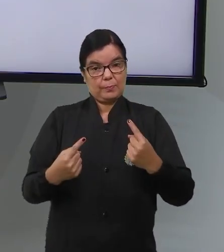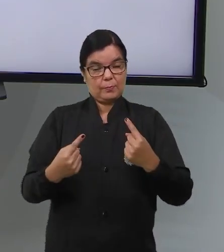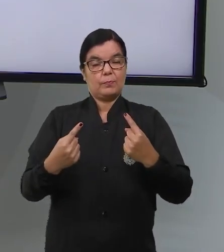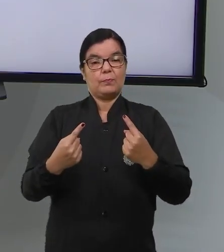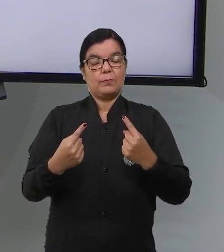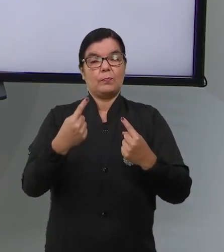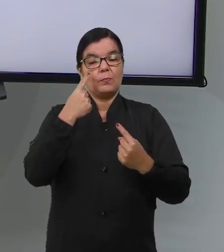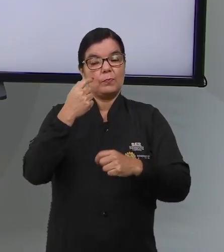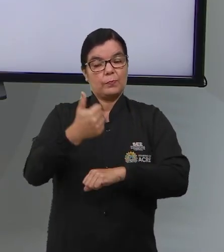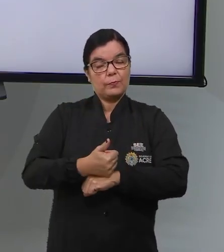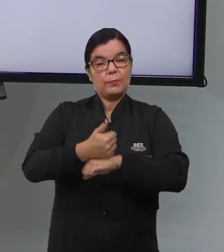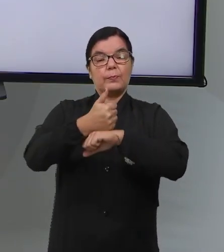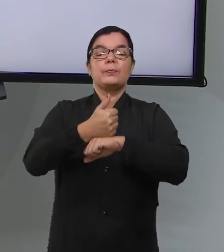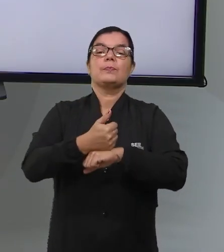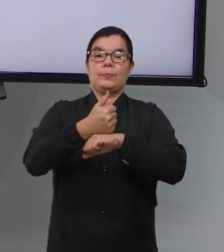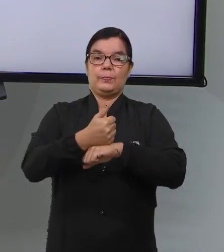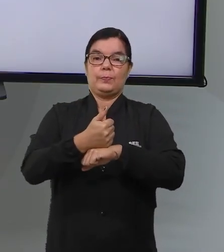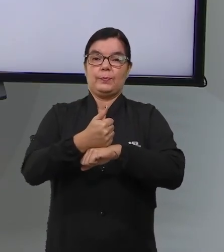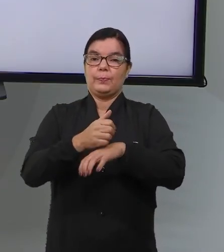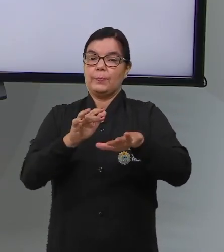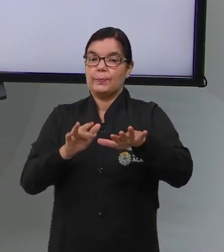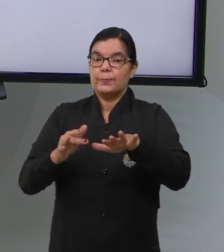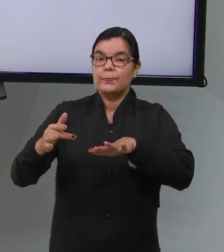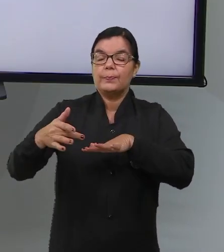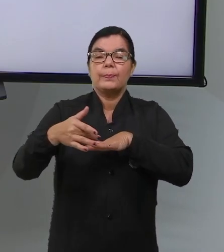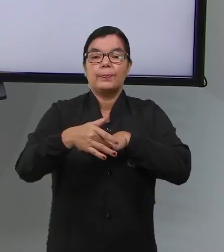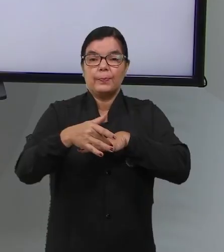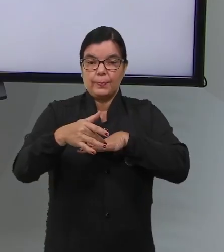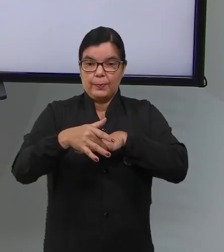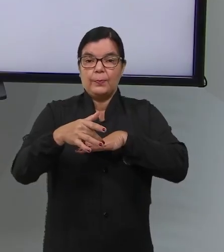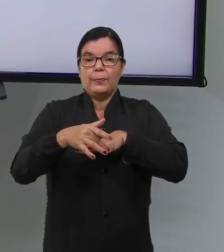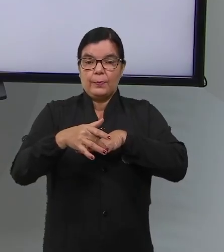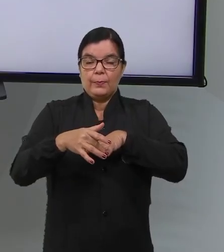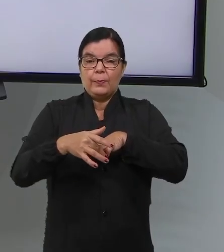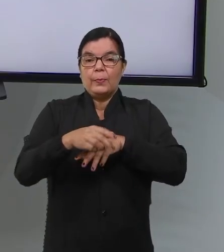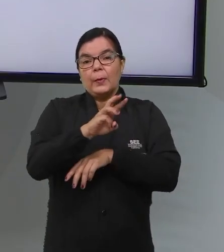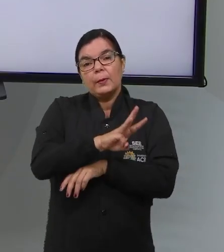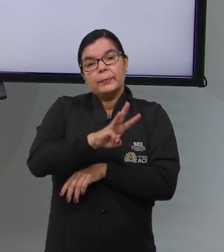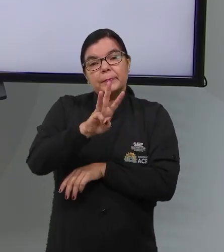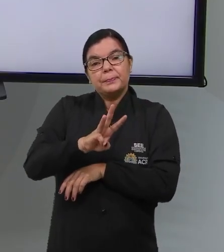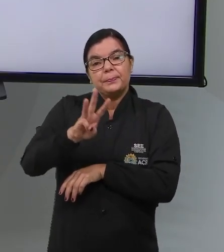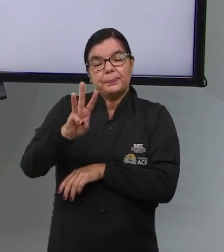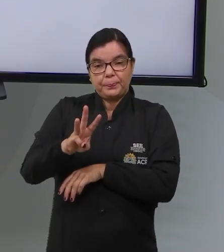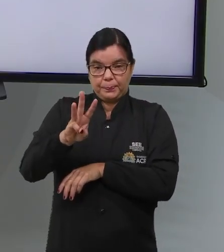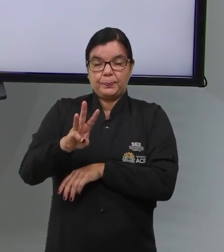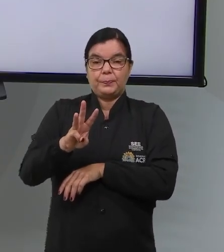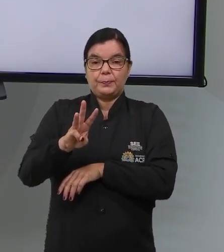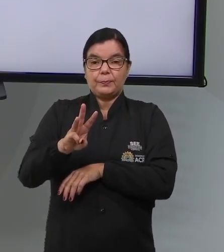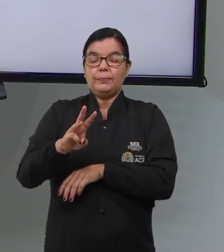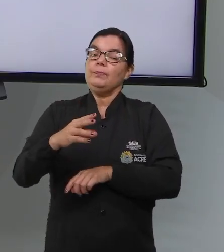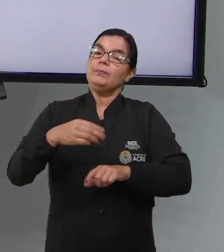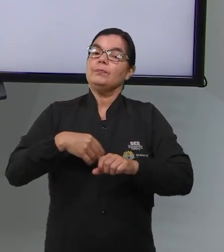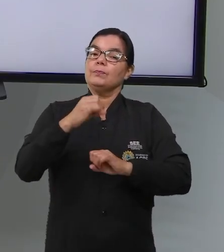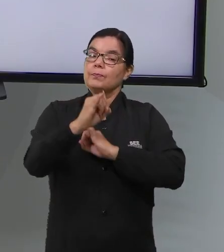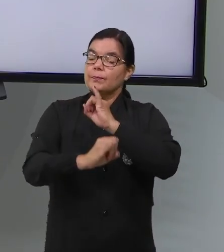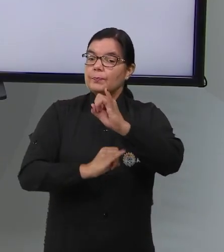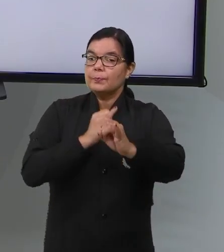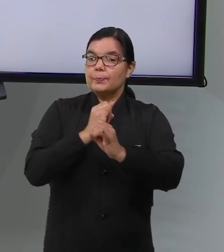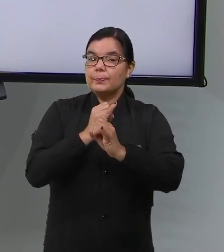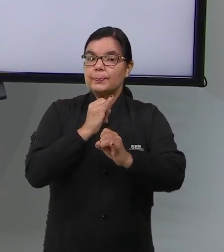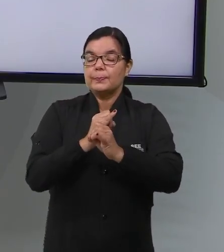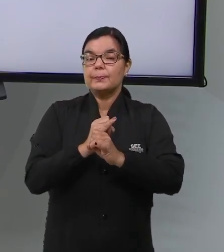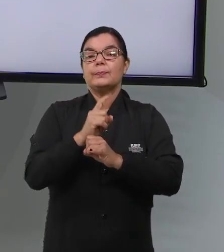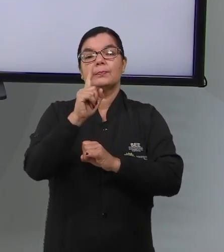nossa atualidade, as redes sociais, os sites disponíveis nas páginas da internet.